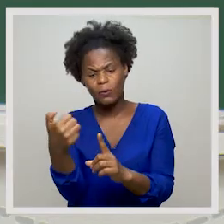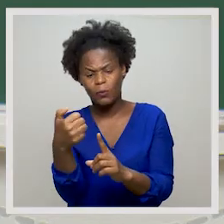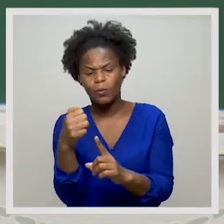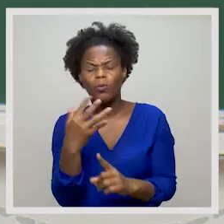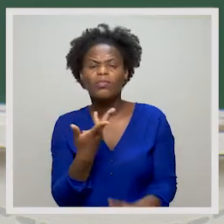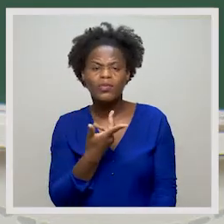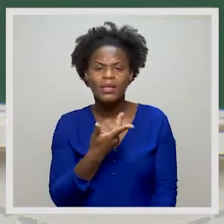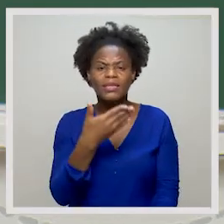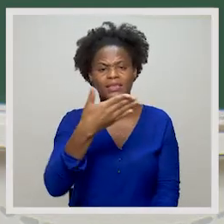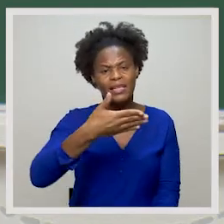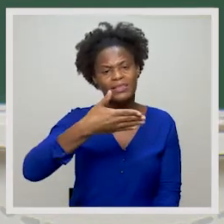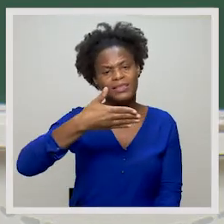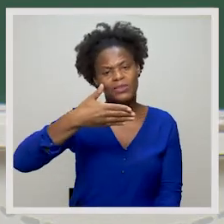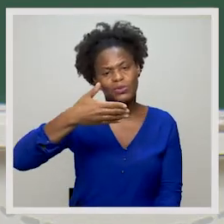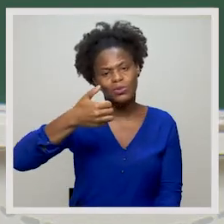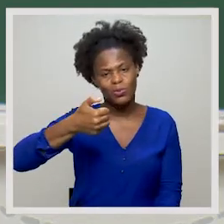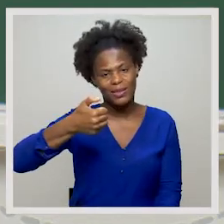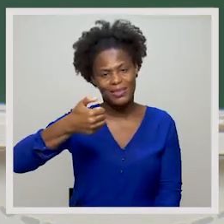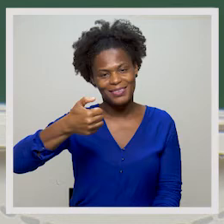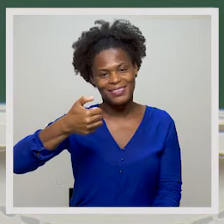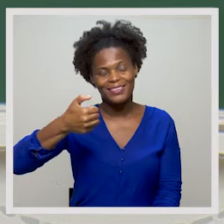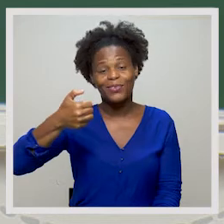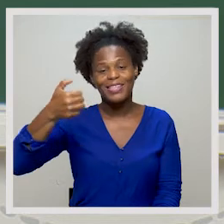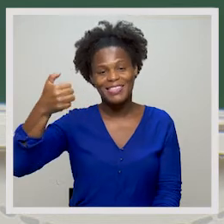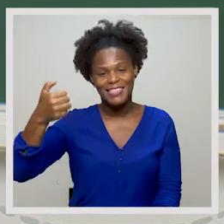5. Vou terminar em, isso,